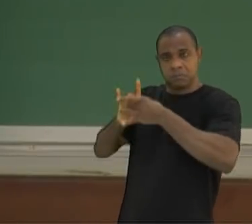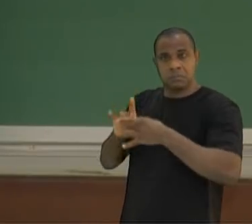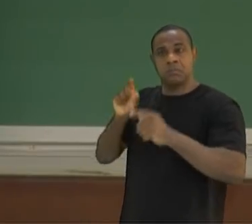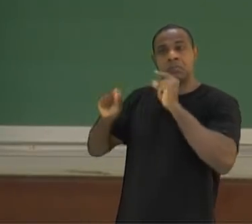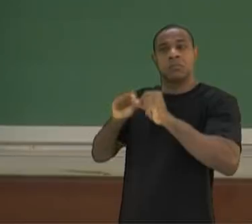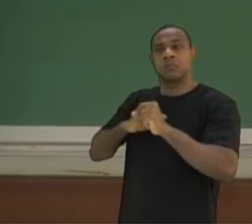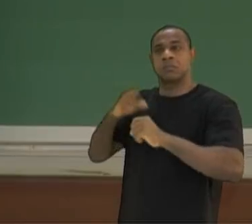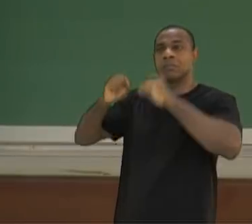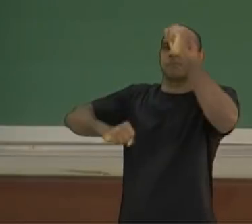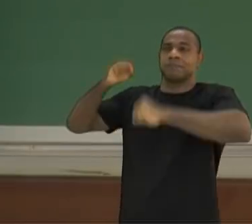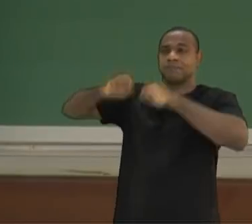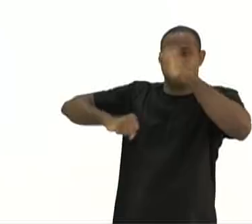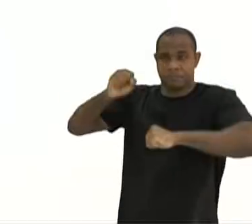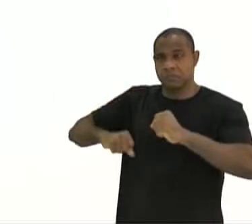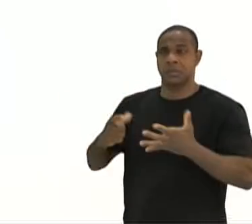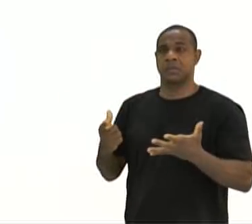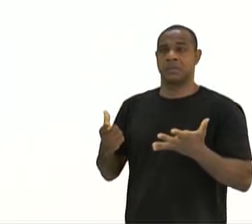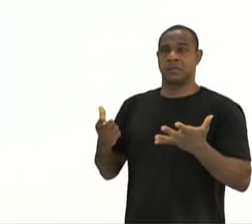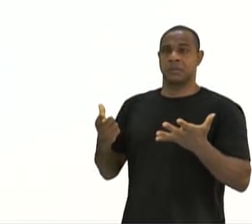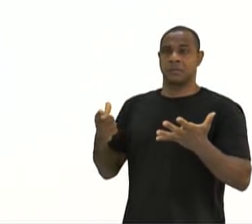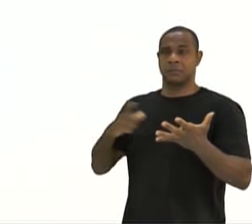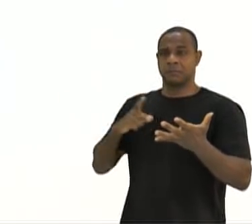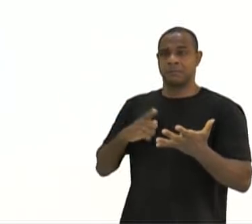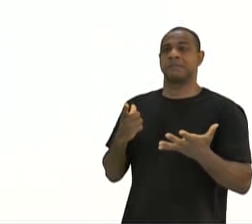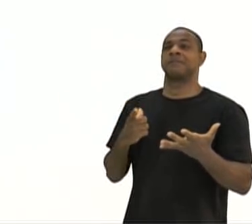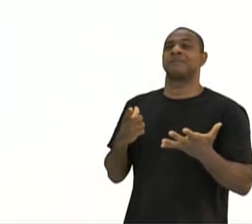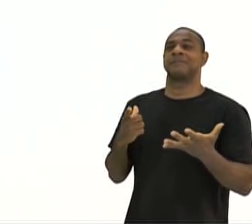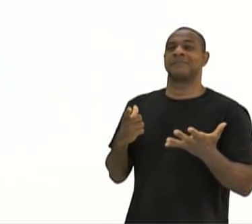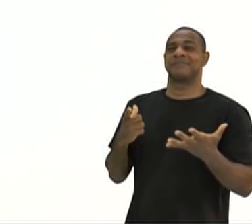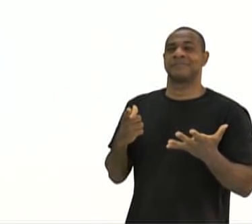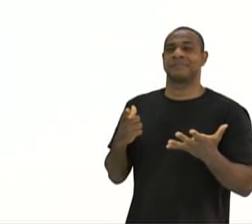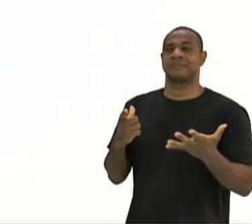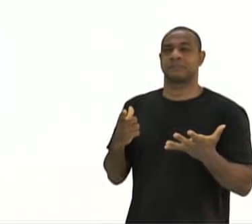à indústria. Tudo que é produzido ali, nós